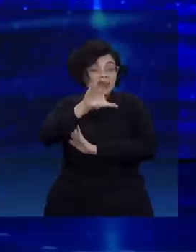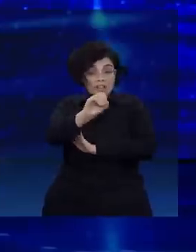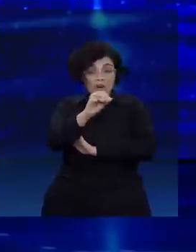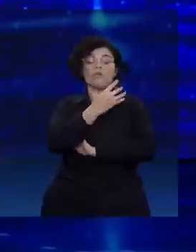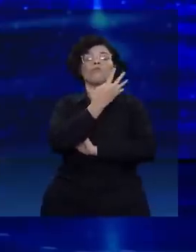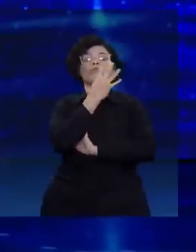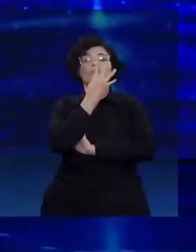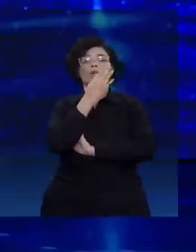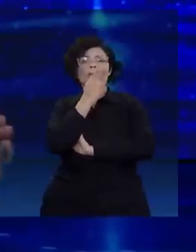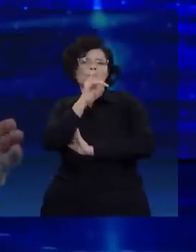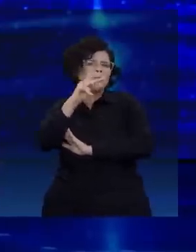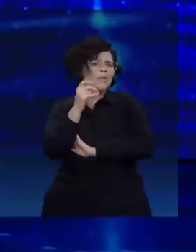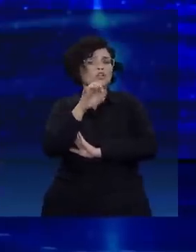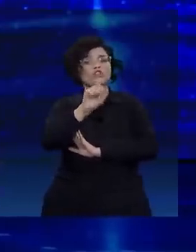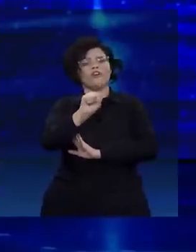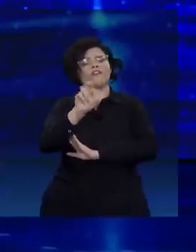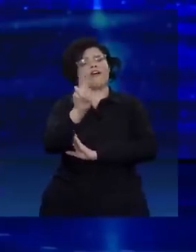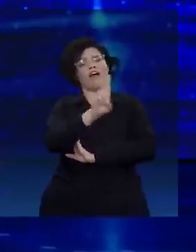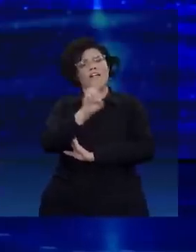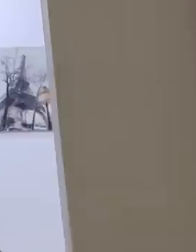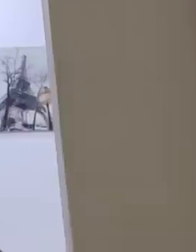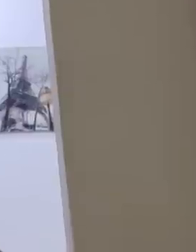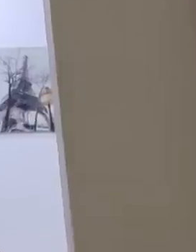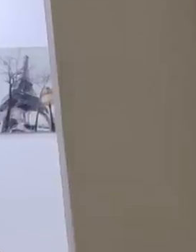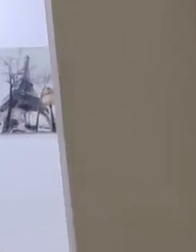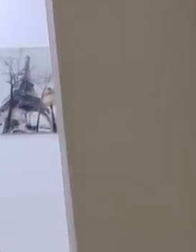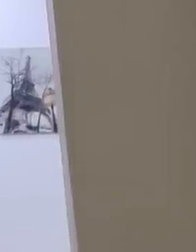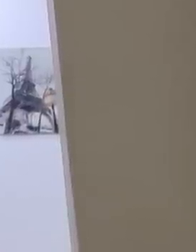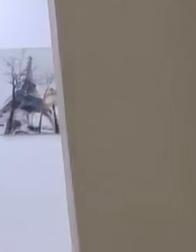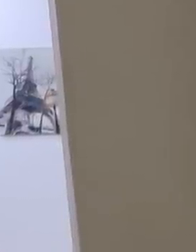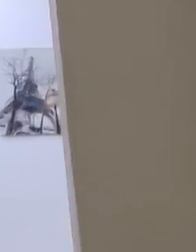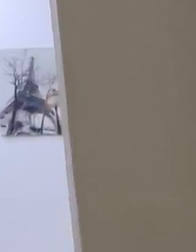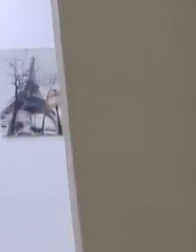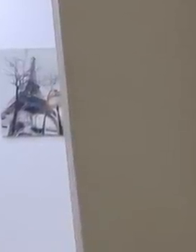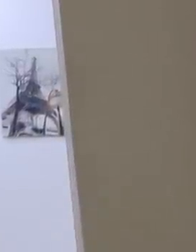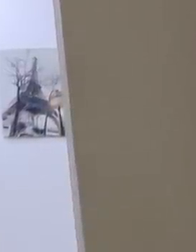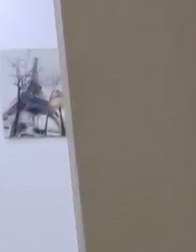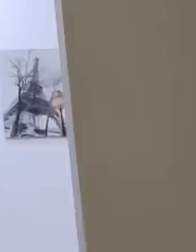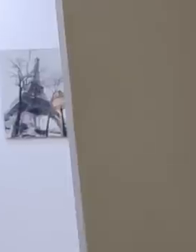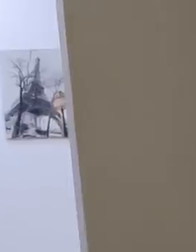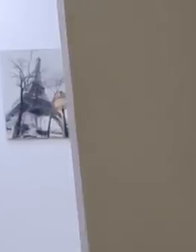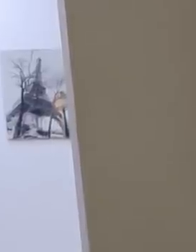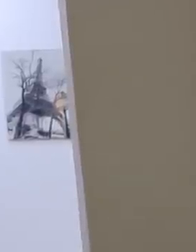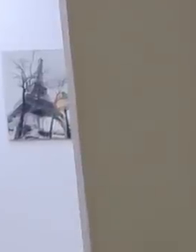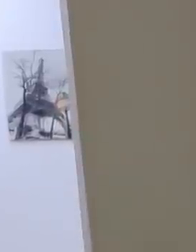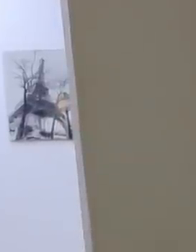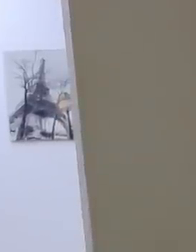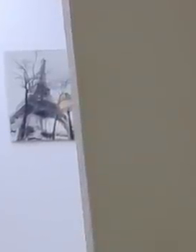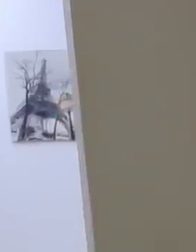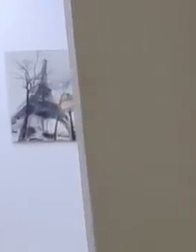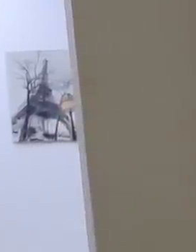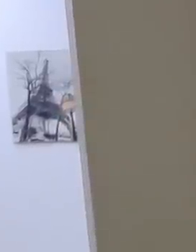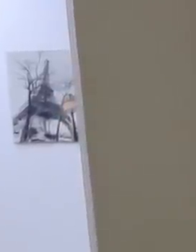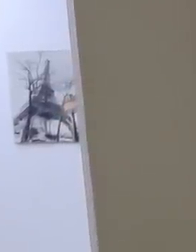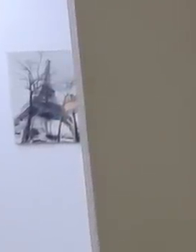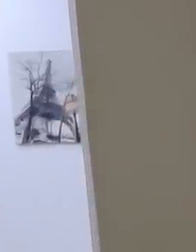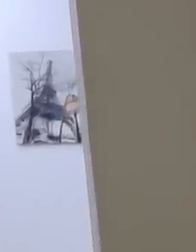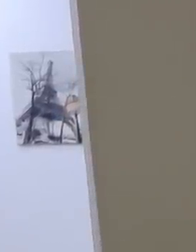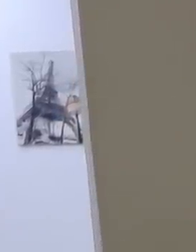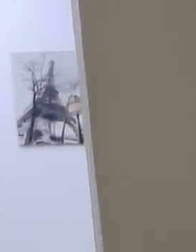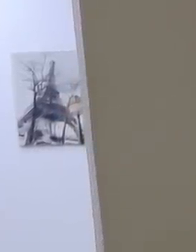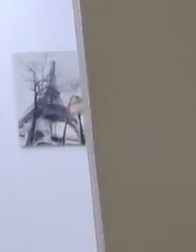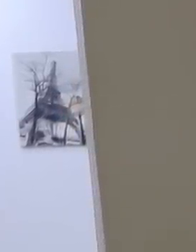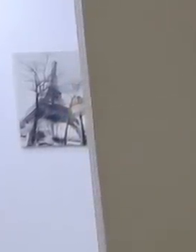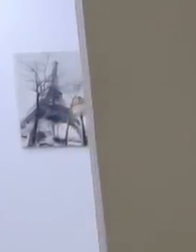1,4 trilhão de reais durante todo o processo do PAC. 13 mil obras paradas que o PAC do seu governo e do governo